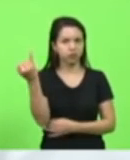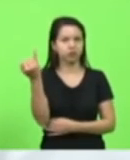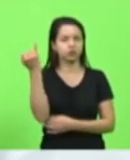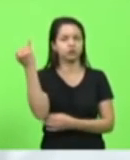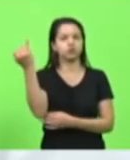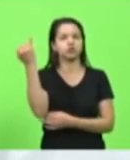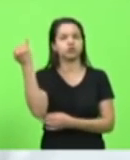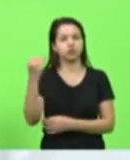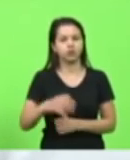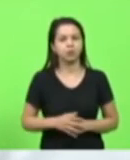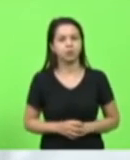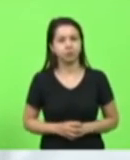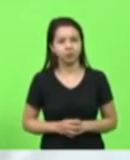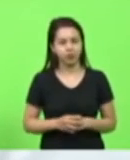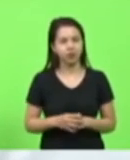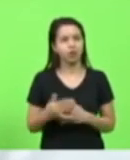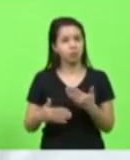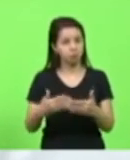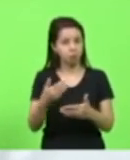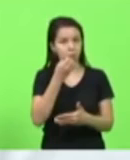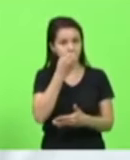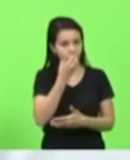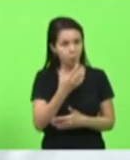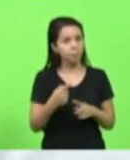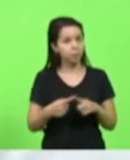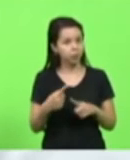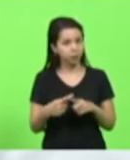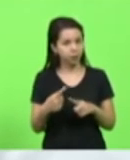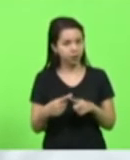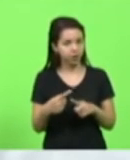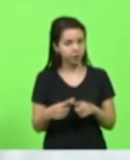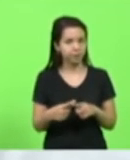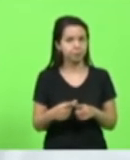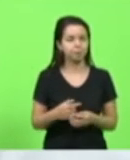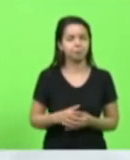Uma promissora, porque essa